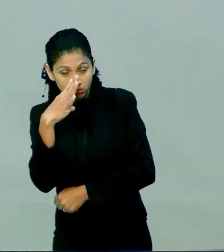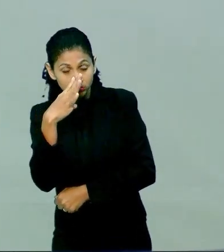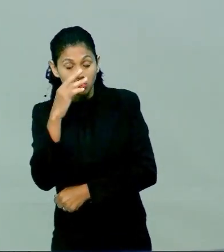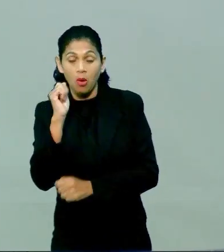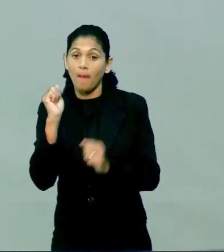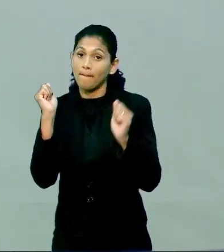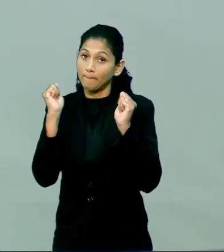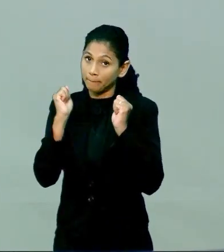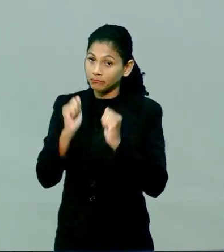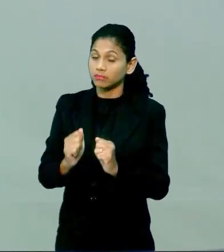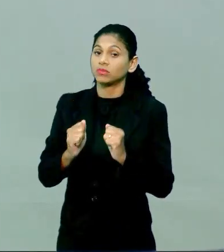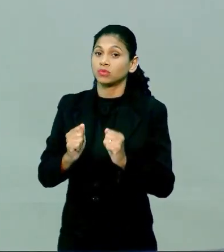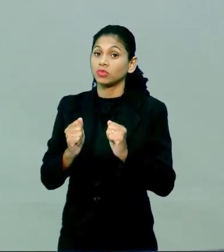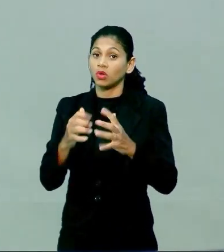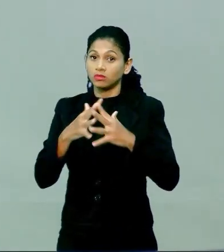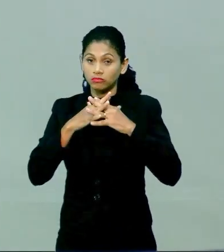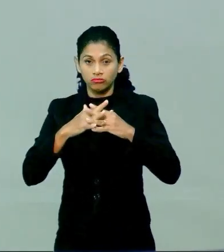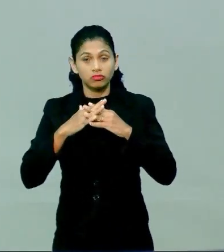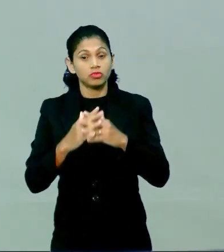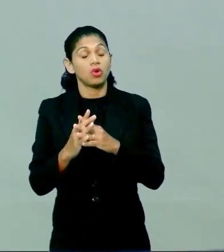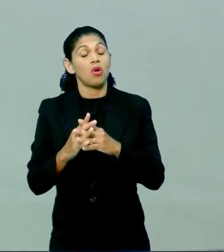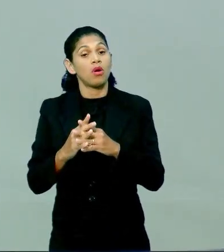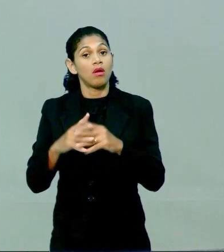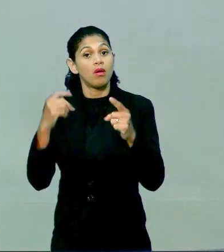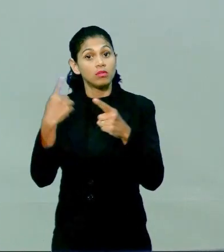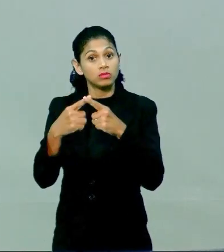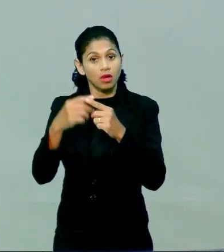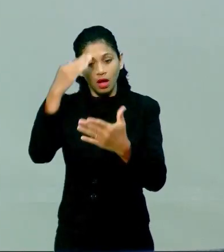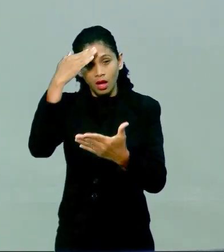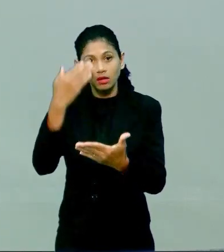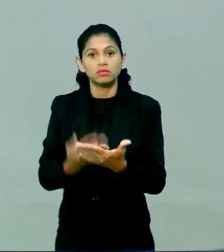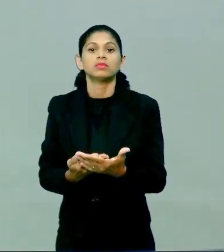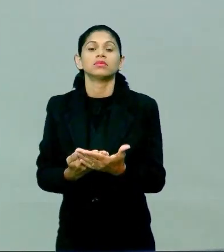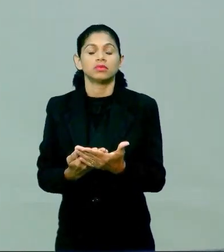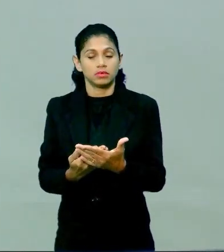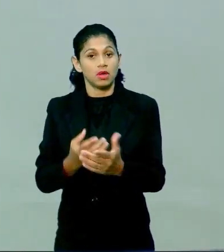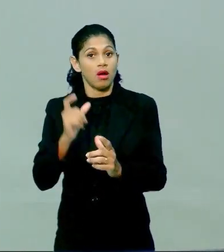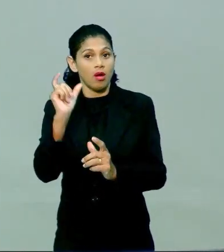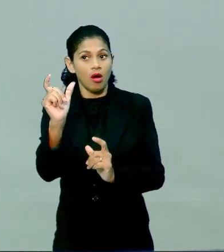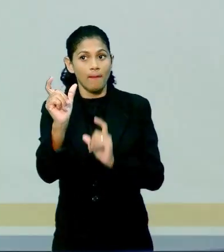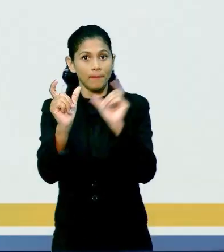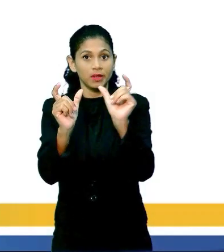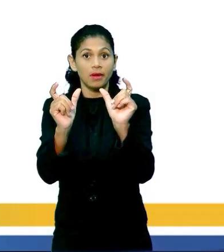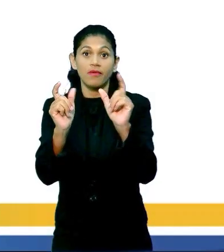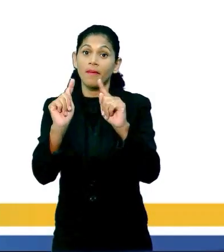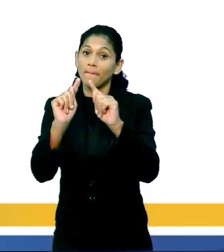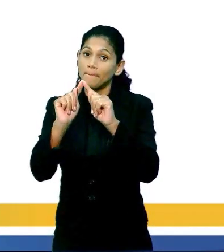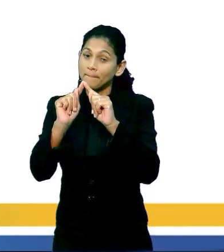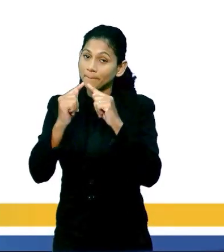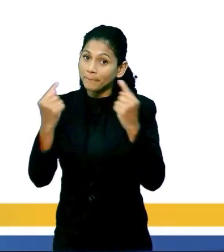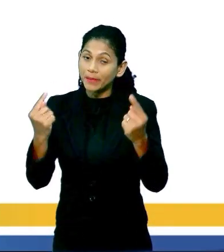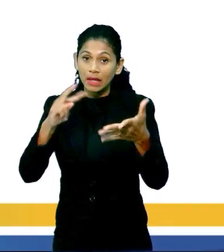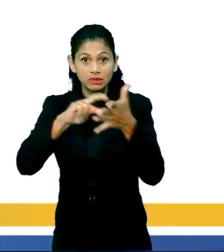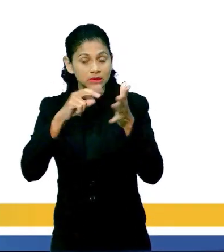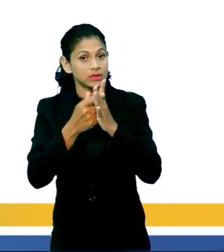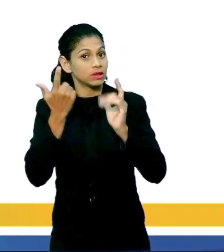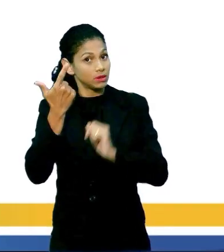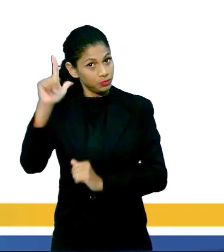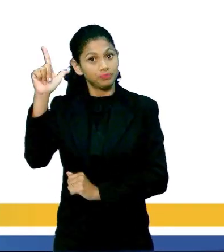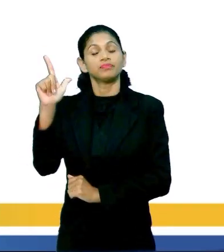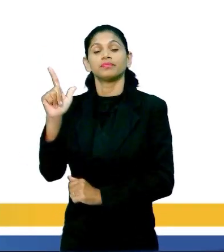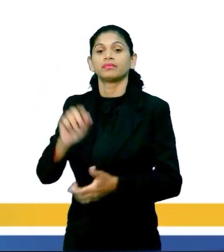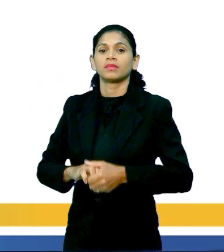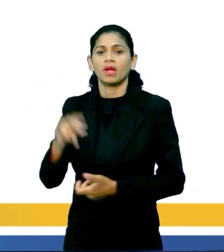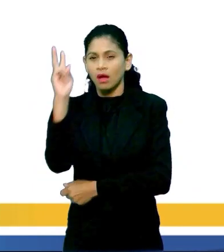confundir bastante porque acreditam que é uma palavra e que, na verdade, o significado é outro, ok?